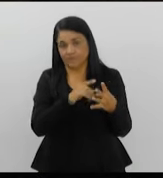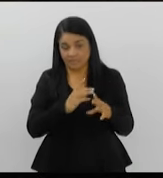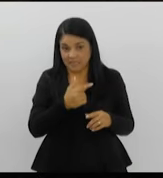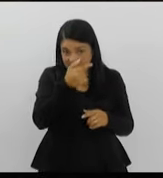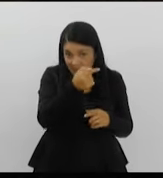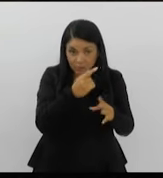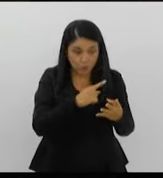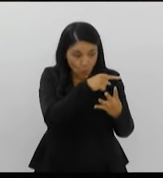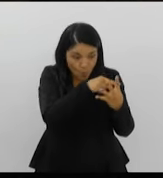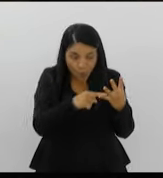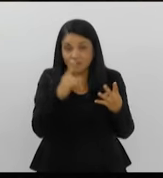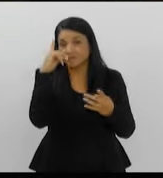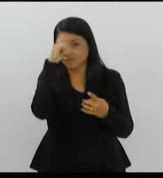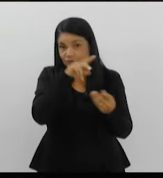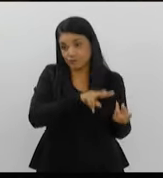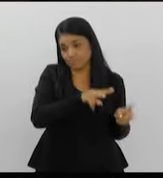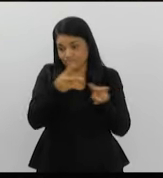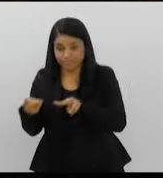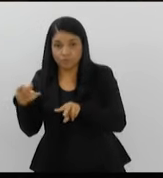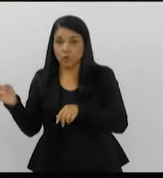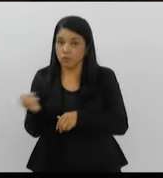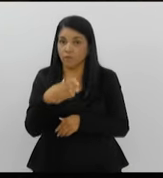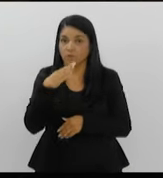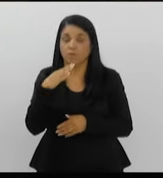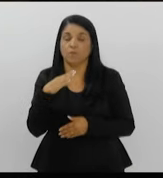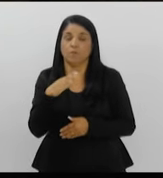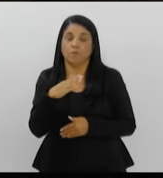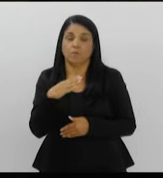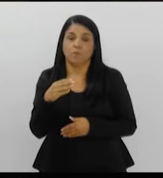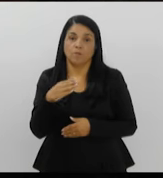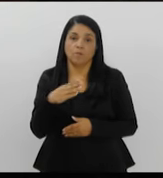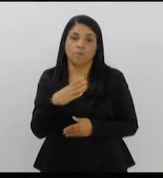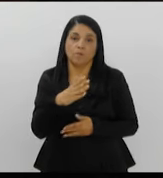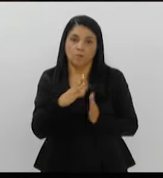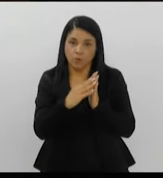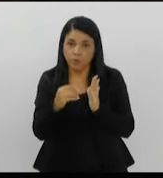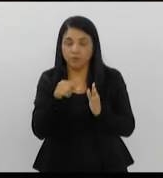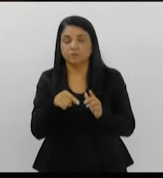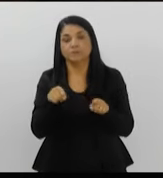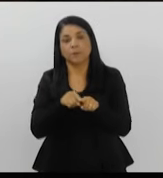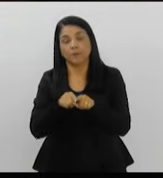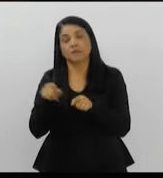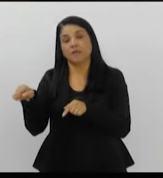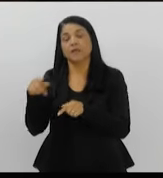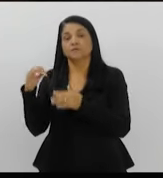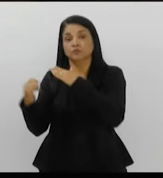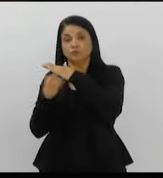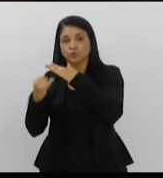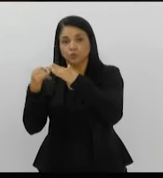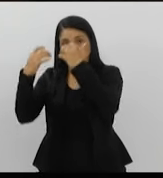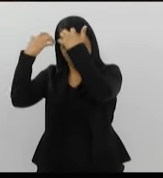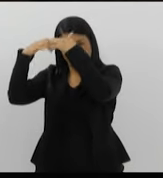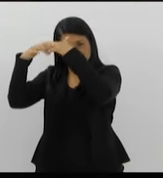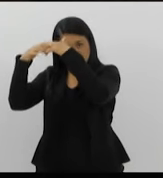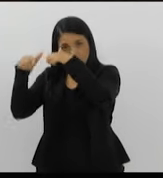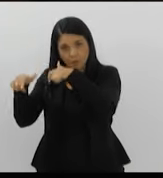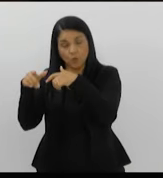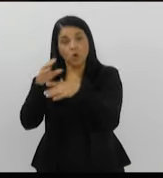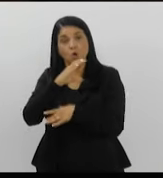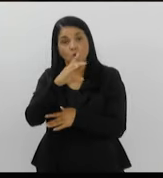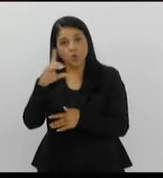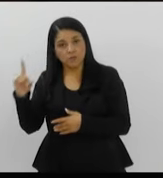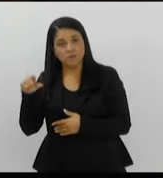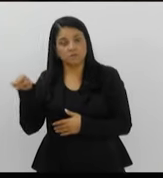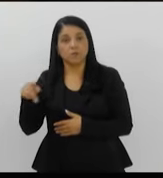que algumas dessas unidades são muito específicas. O Instituto Estadual do Cérebro, que hoje é coordenado pela equipe do Dr.